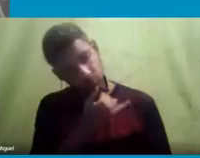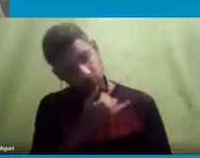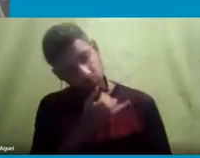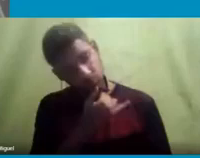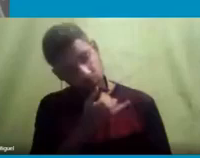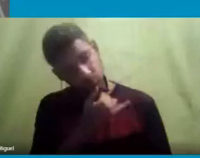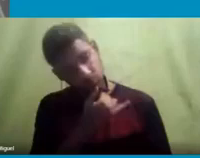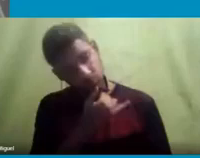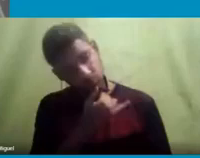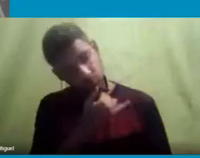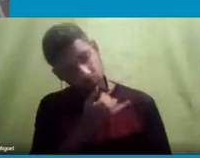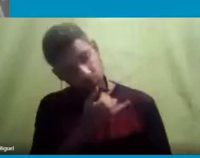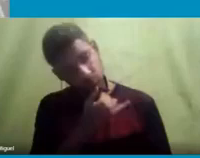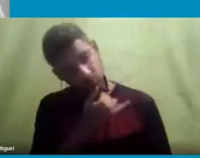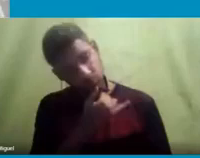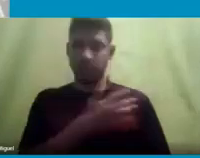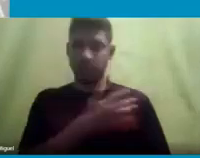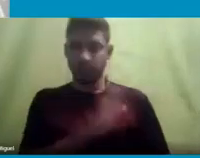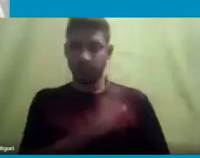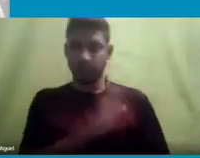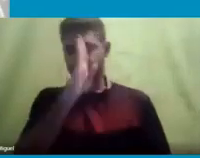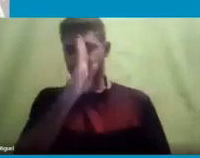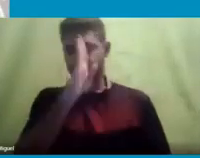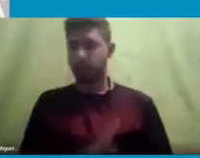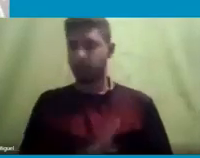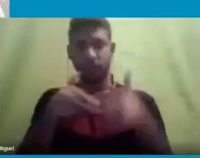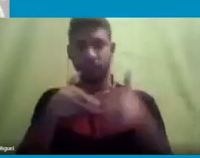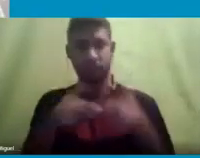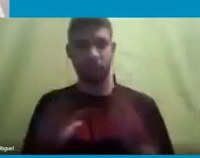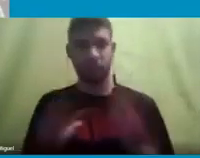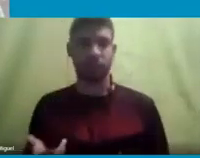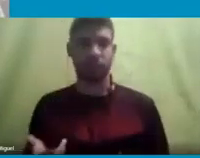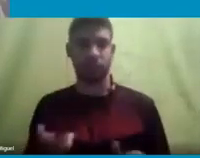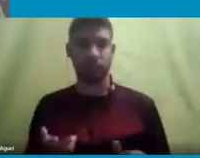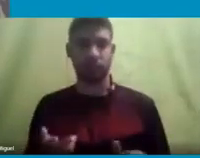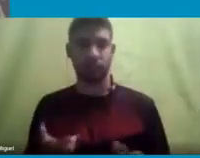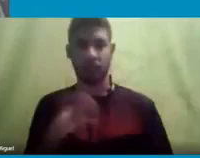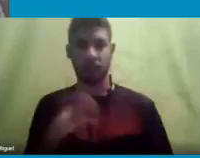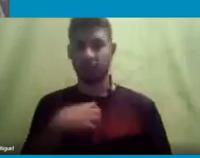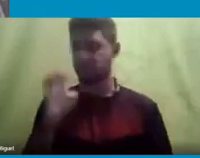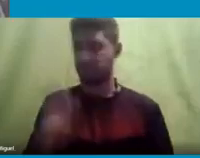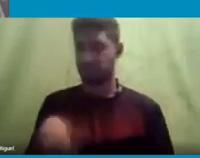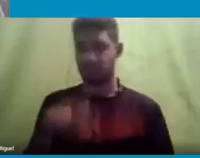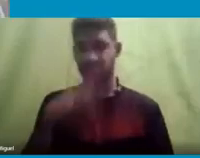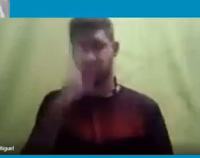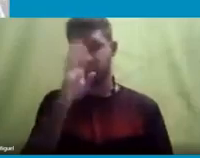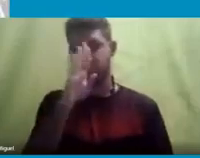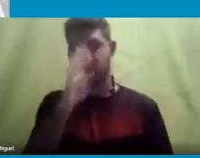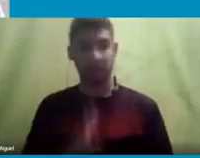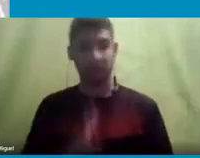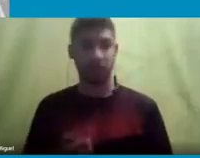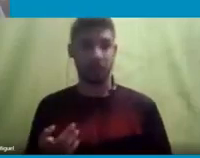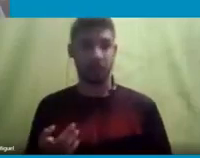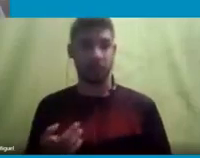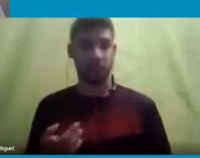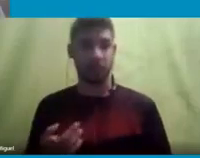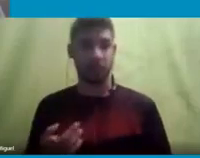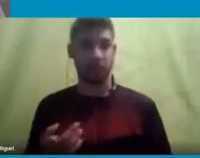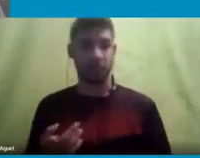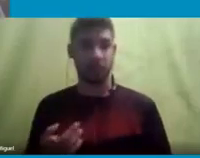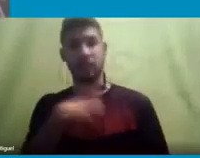que eu não gosto do Brasil por causa disso, eu não gosto do Brasil, eu não me sinto bem no Brasil. E é difícil você se sentir bem no